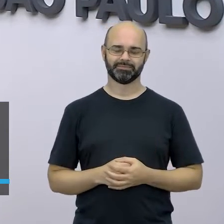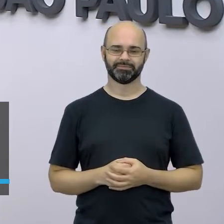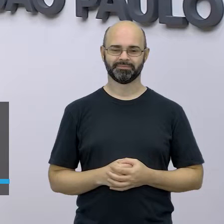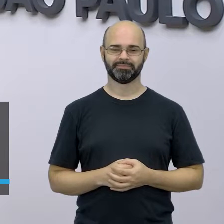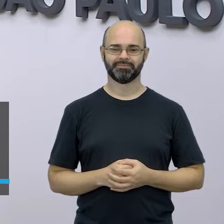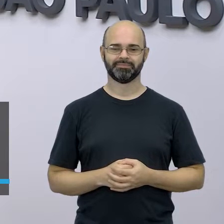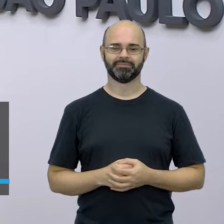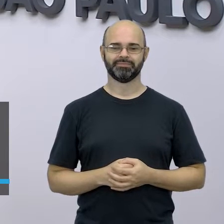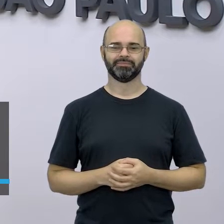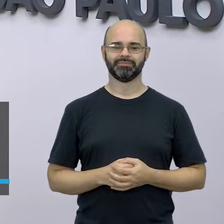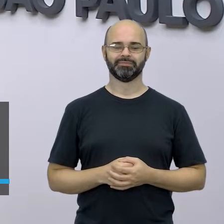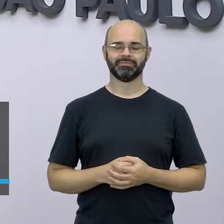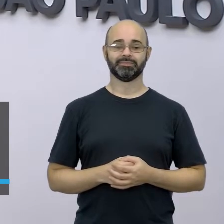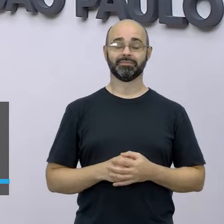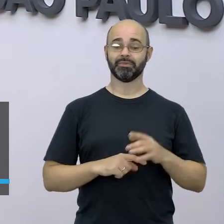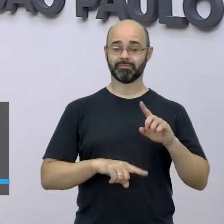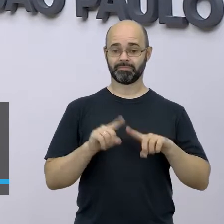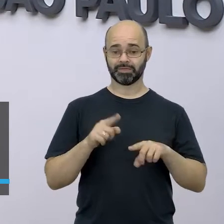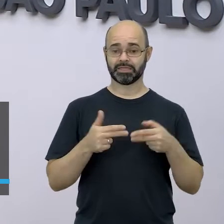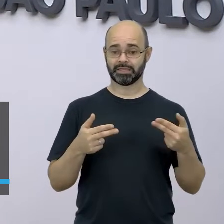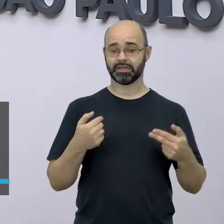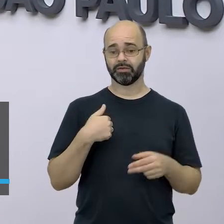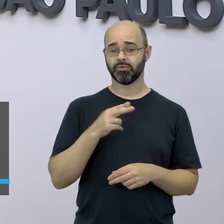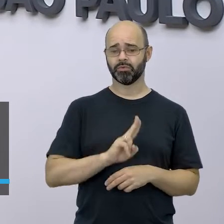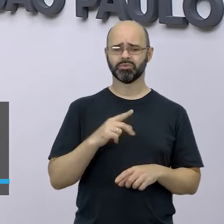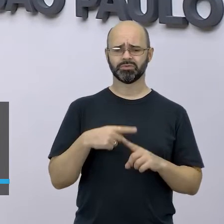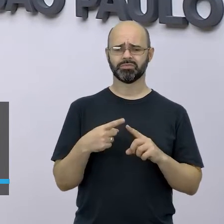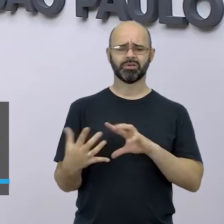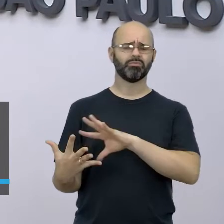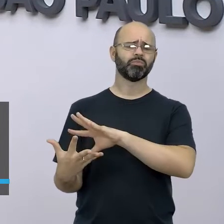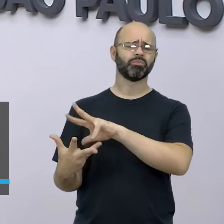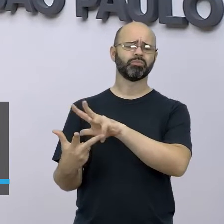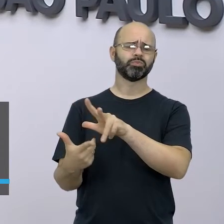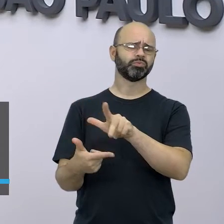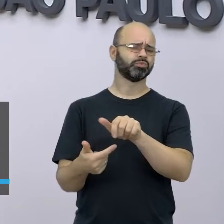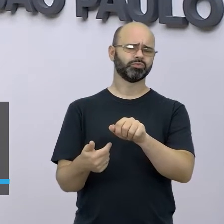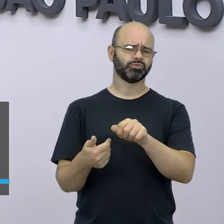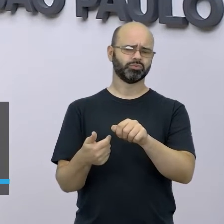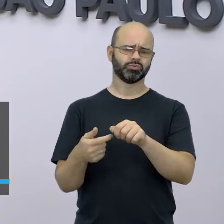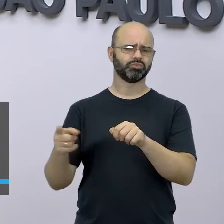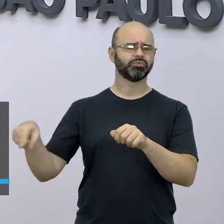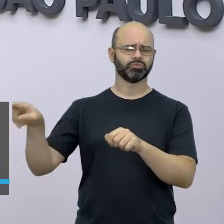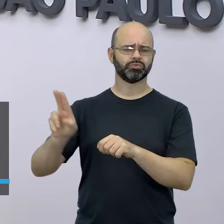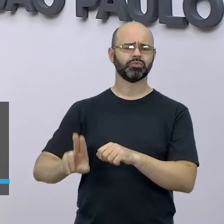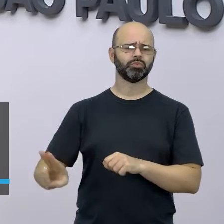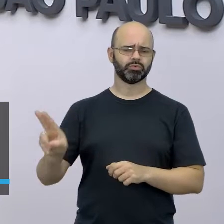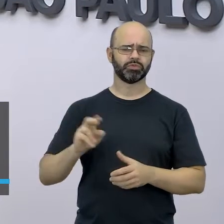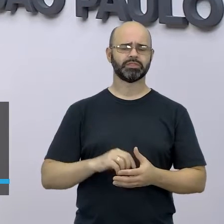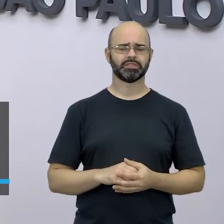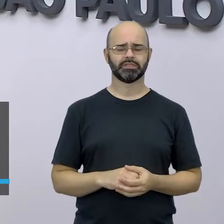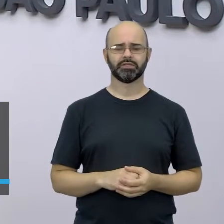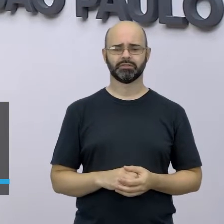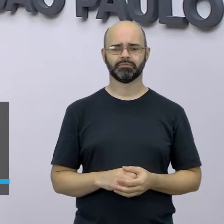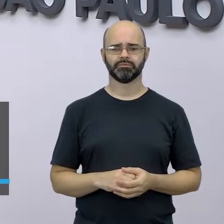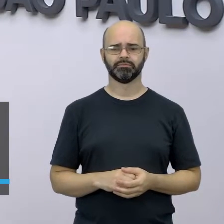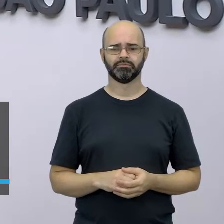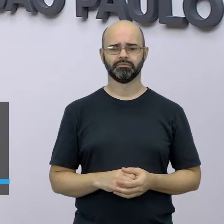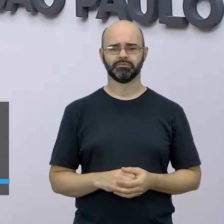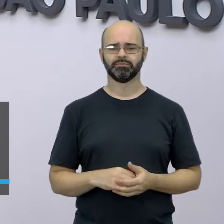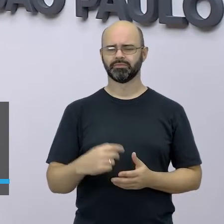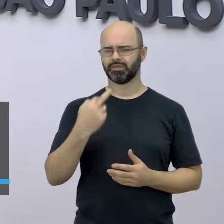ele é muito utilizado no mundo inteiro. O livro Sociologia é um livro que foi publicado em